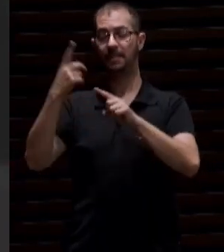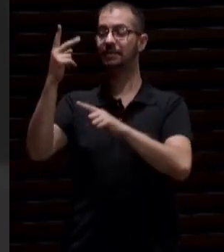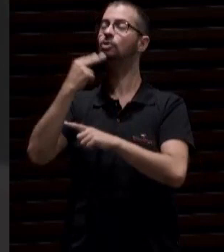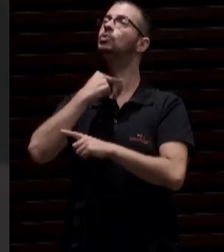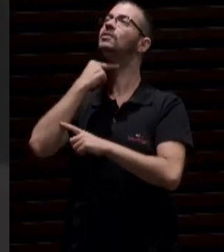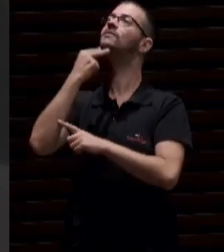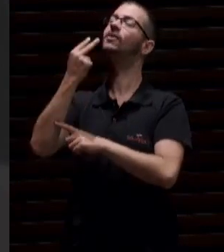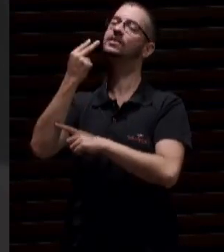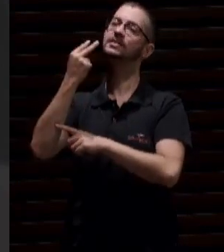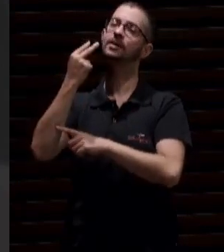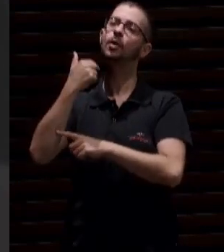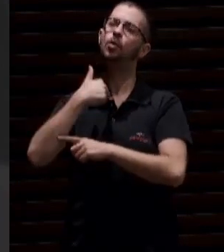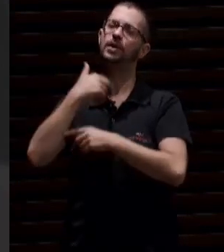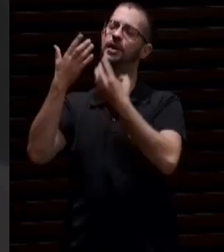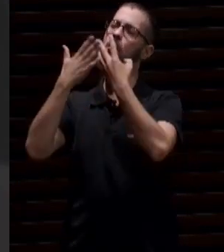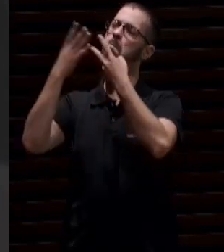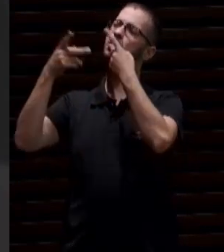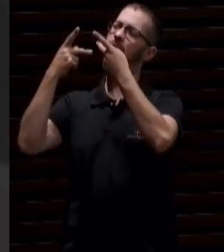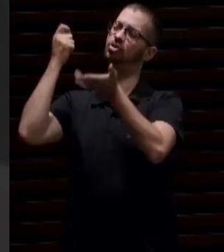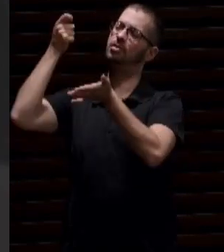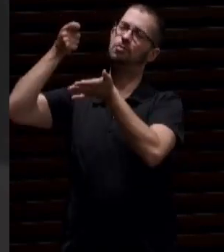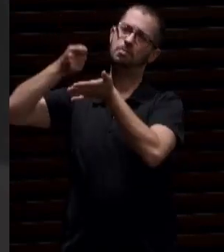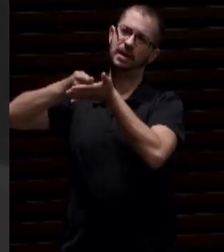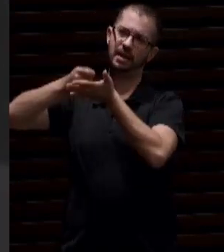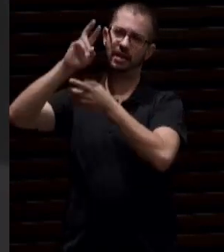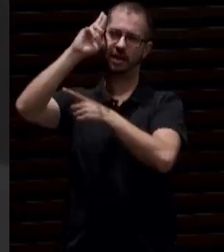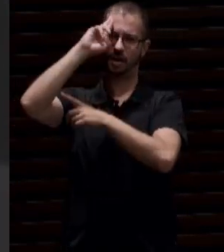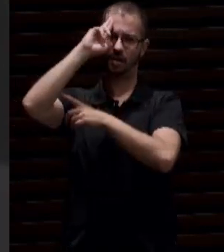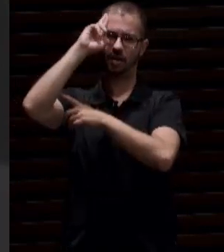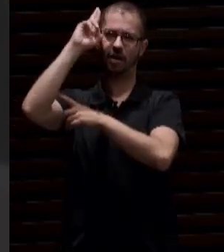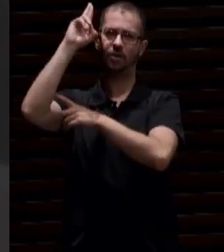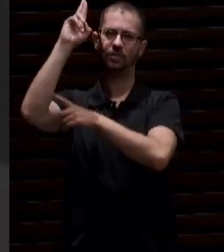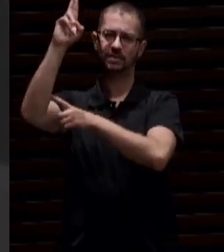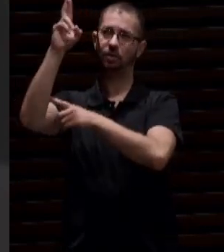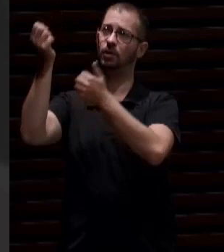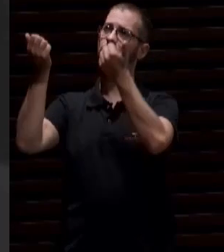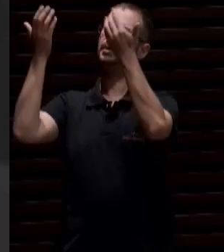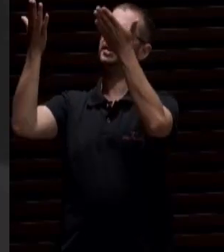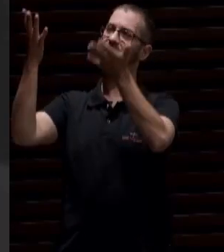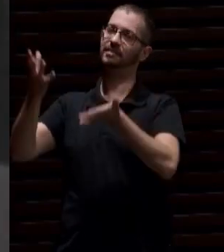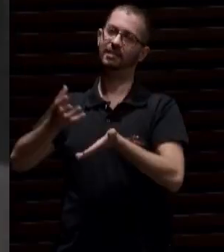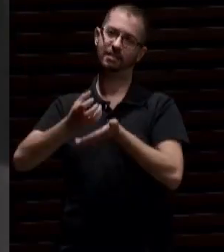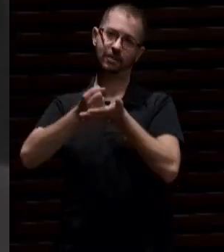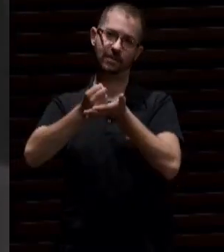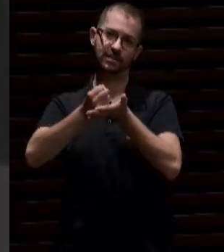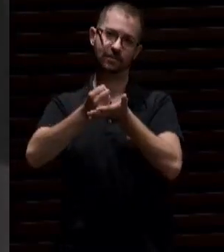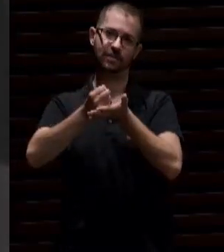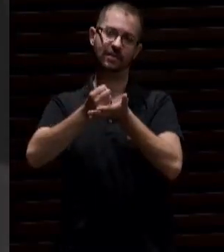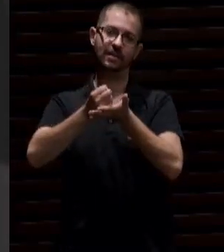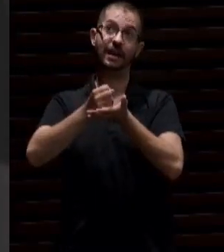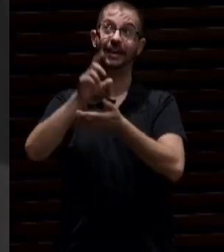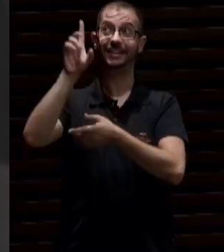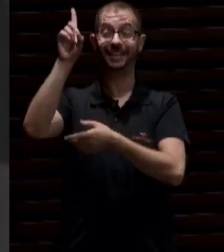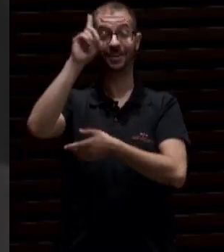sacrifício. O que prometi, cumprirei. Ao Senhor pertence a salvação. E o Senhor falou ao